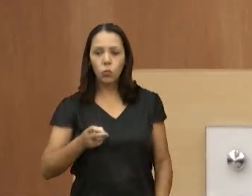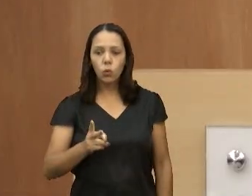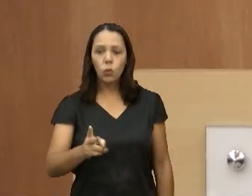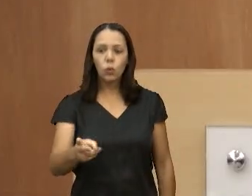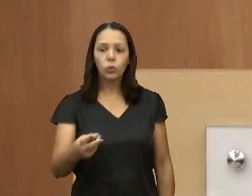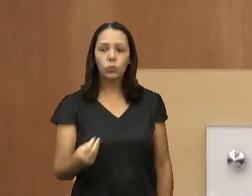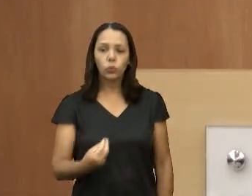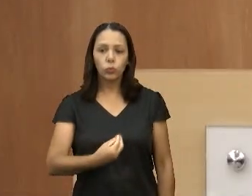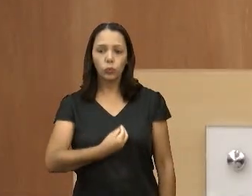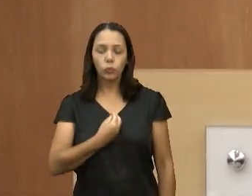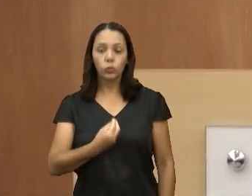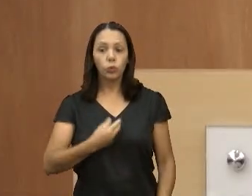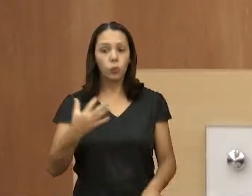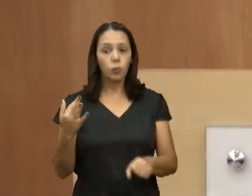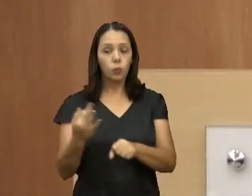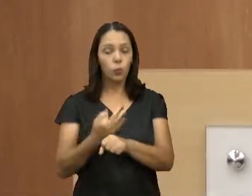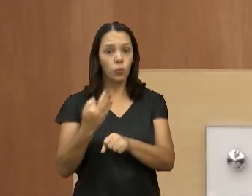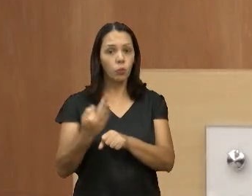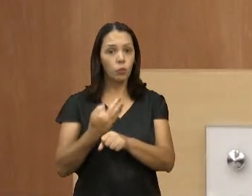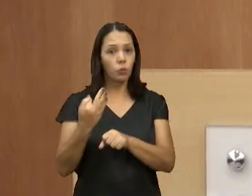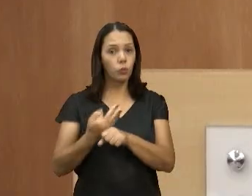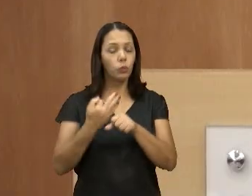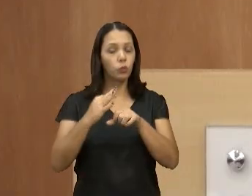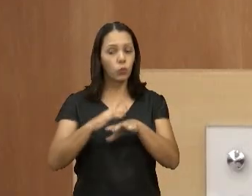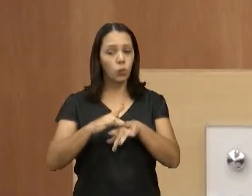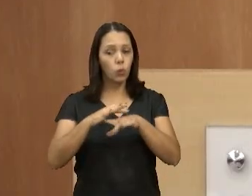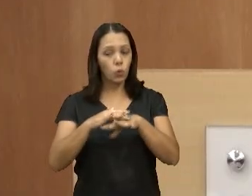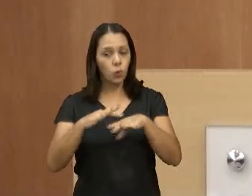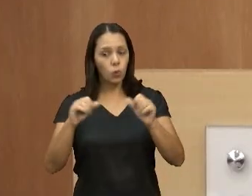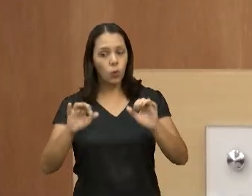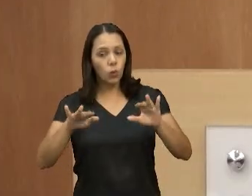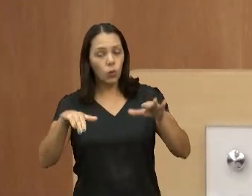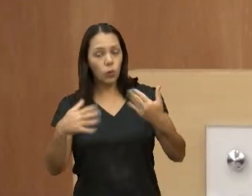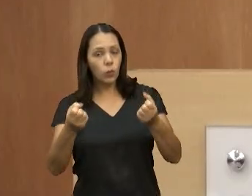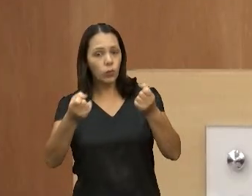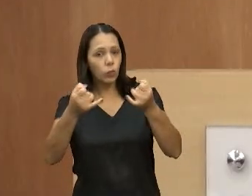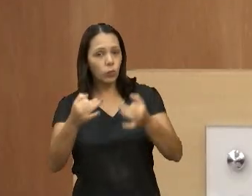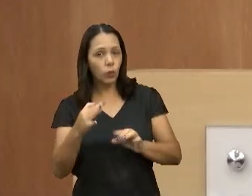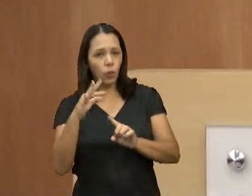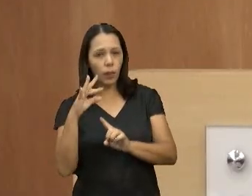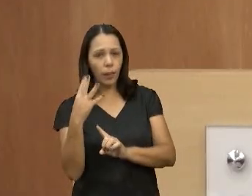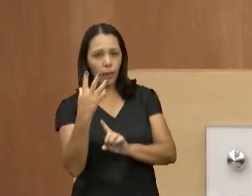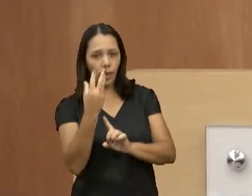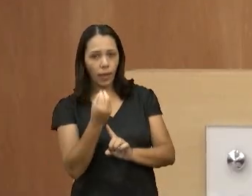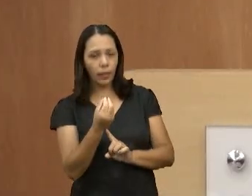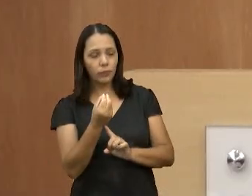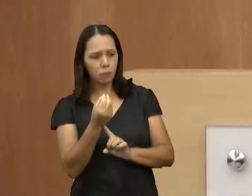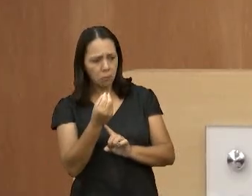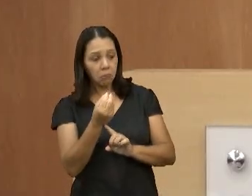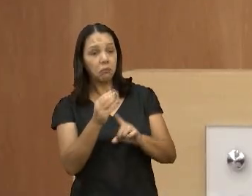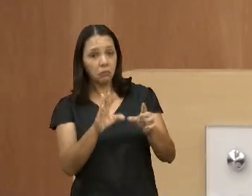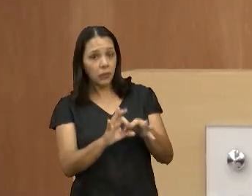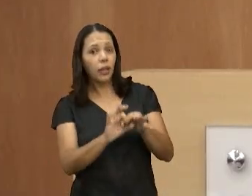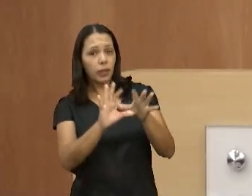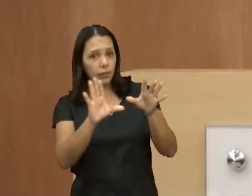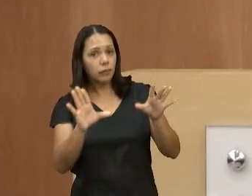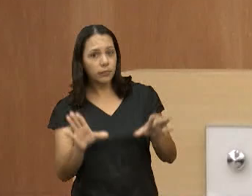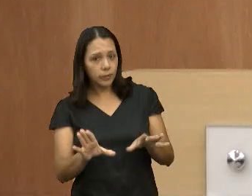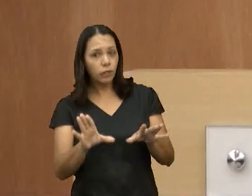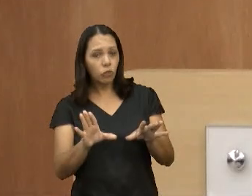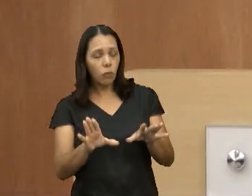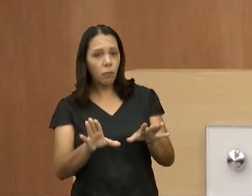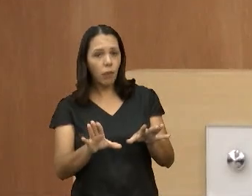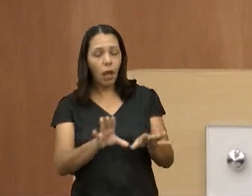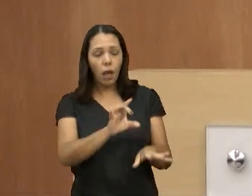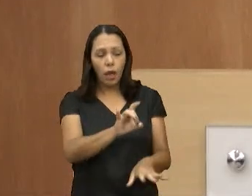pulsando, resistindo e curando. E quando falo de arte, falo também de liberdade, porque